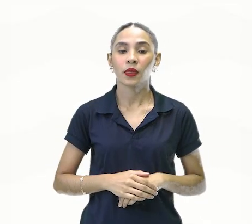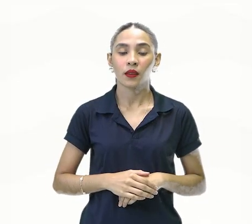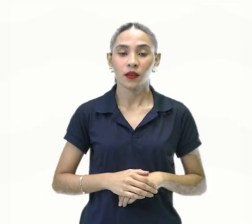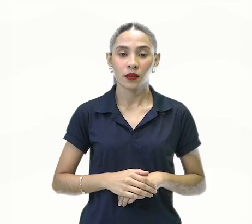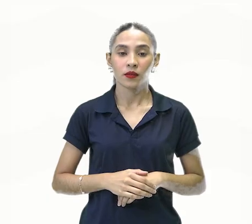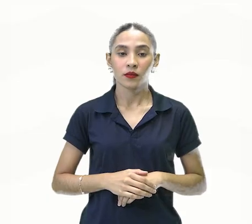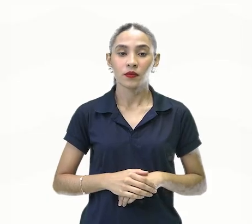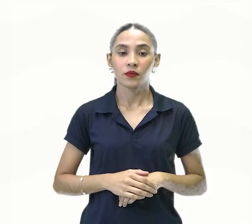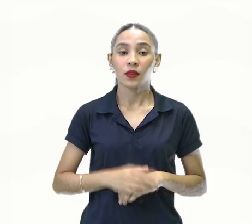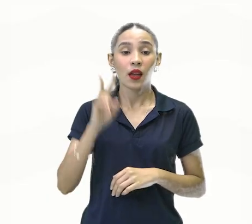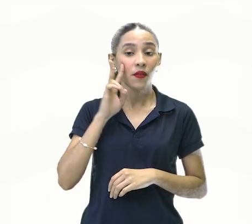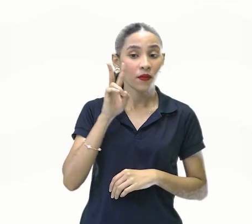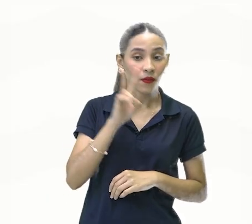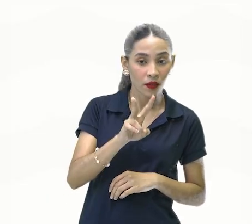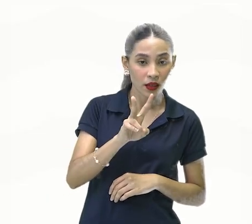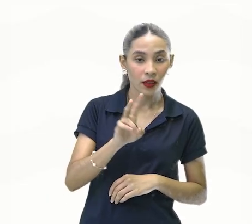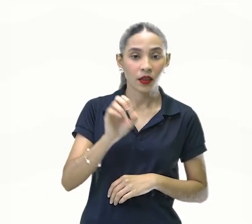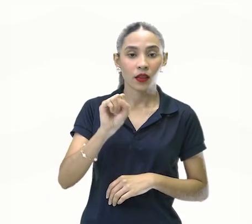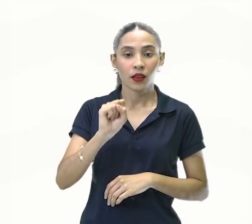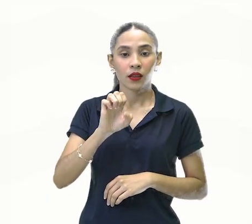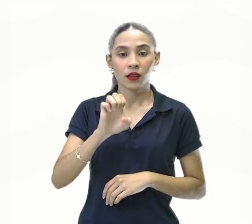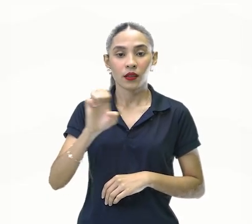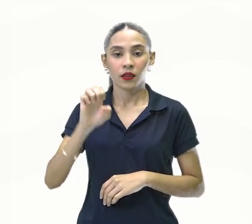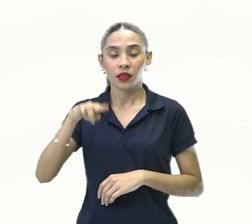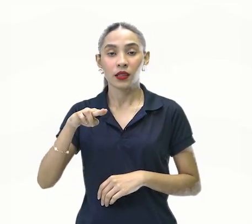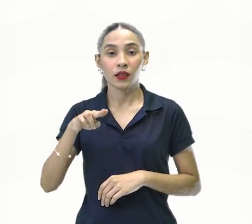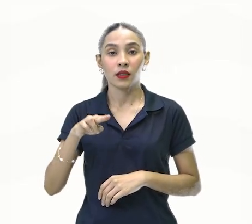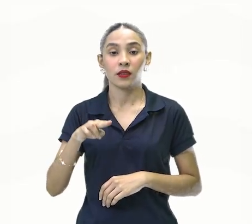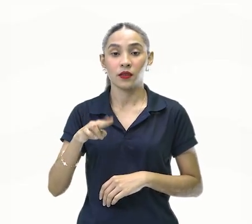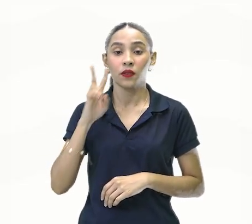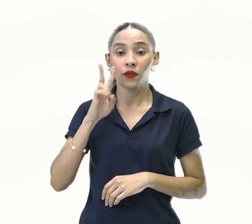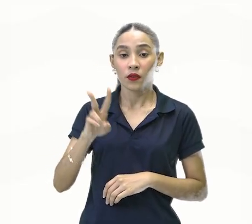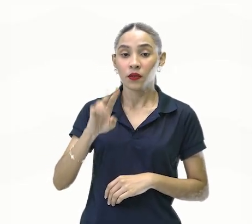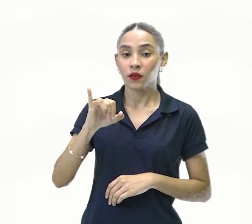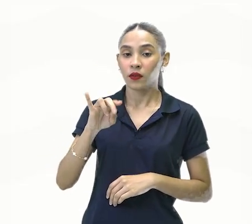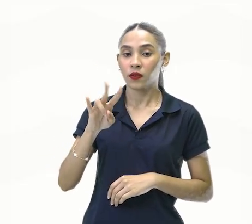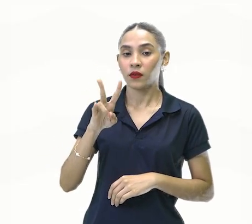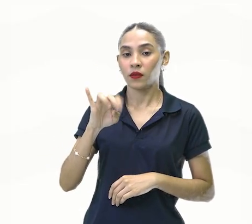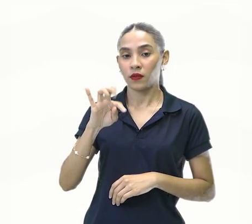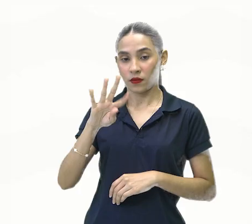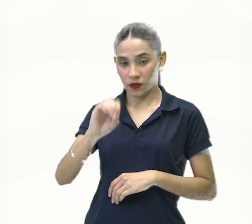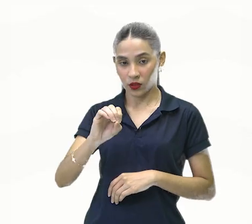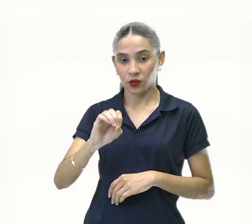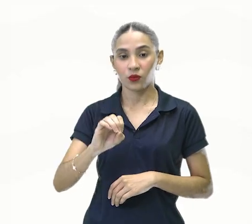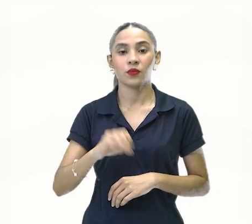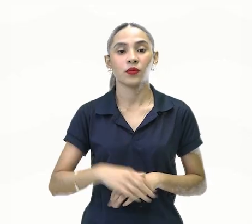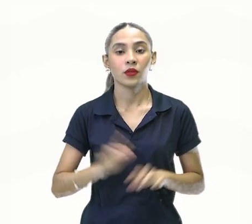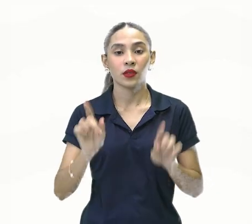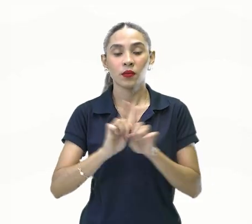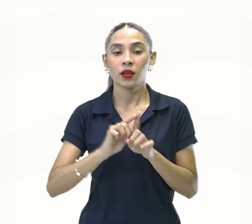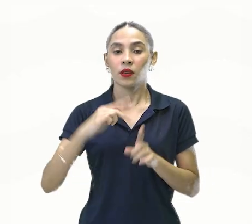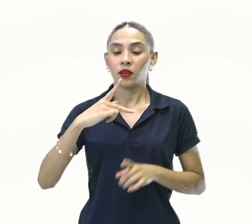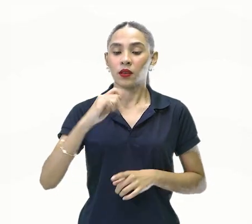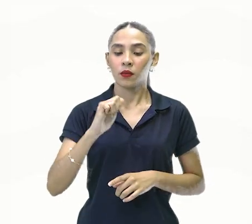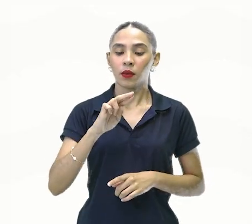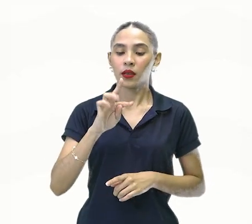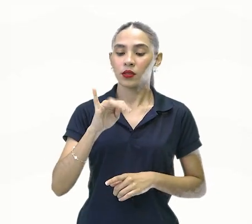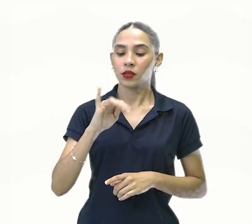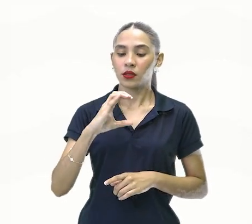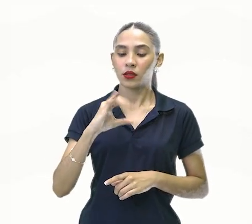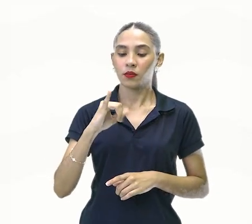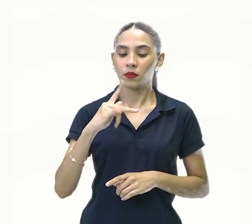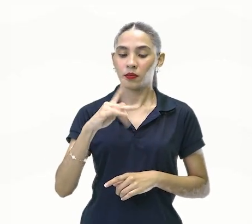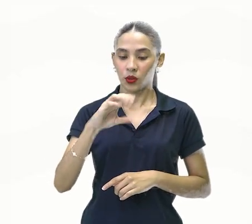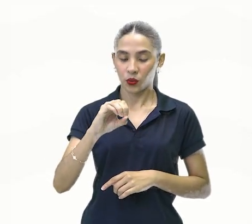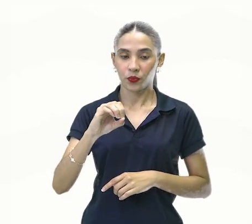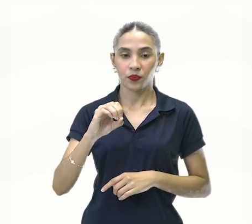infinitivo, ver, e aqui seen, visto, né, é a sua forma de particípio, tá? Essa coluna aqui que é o